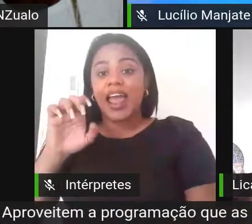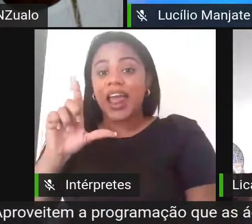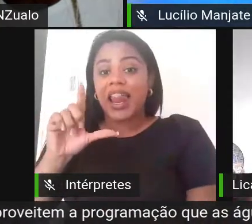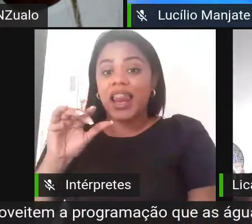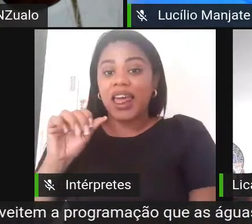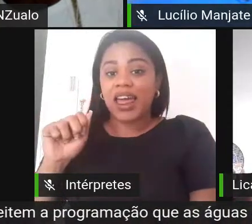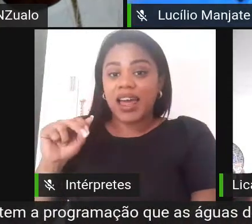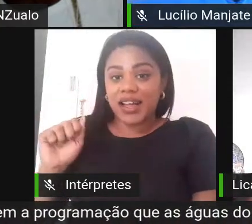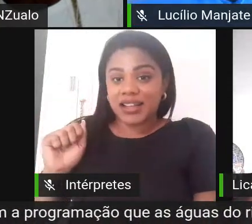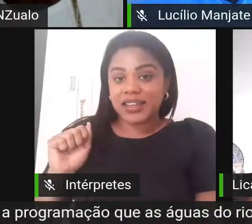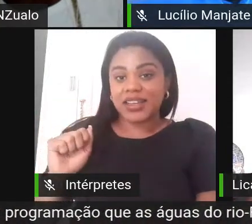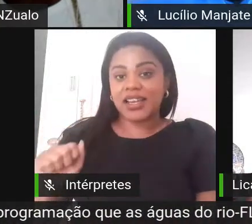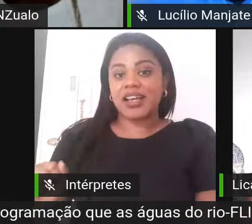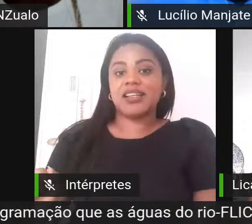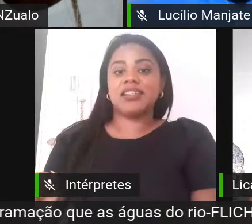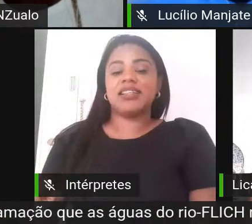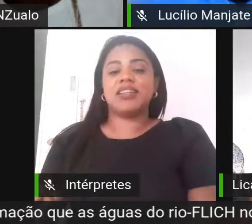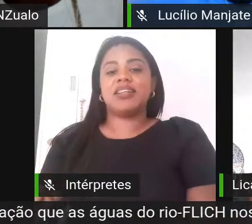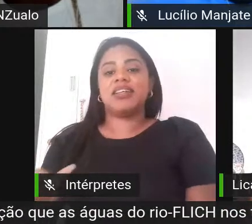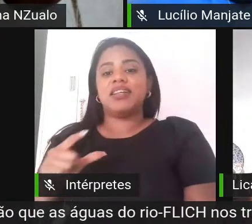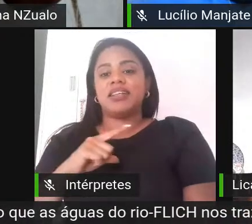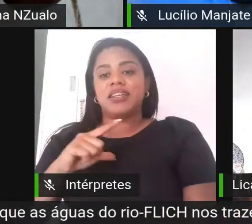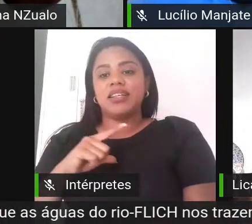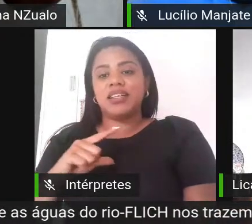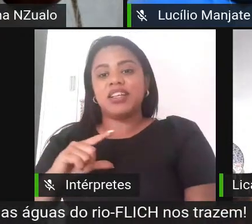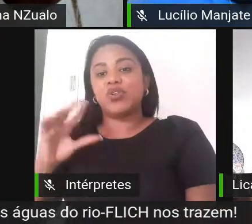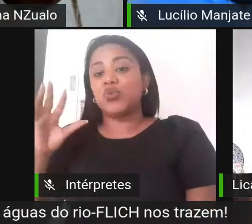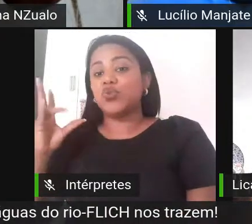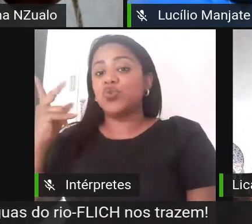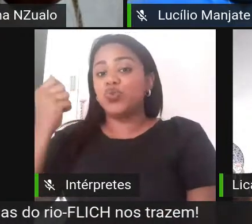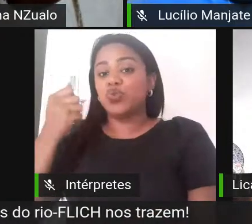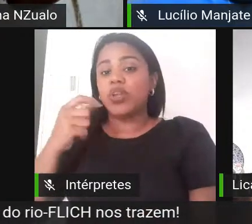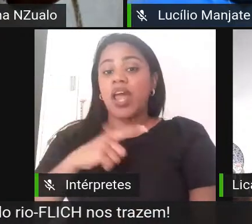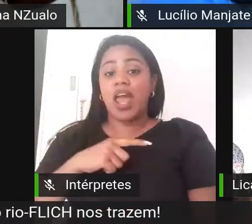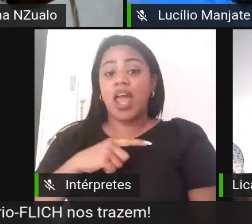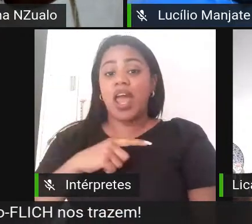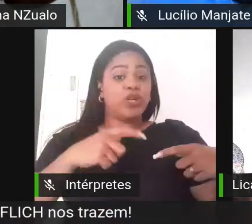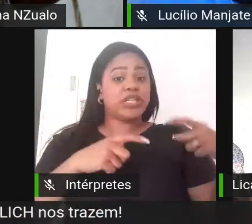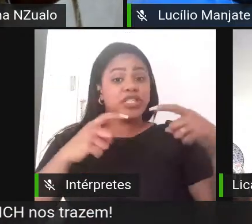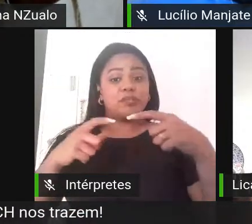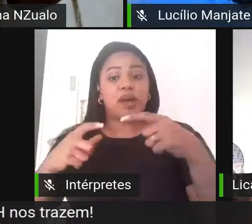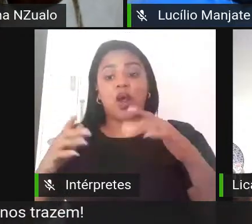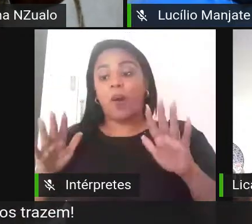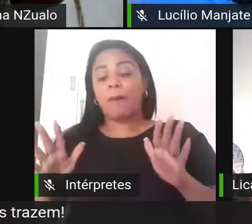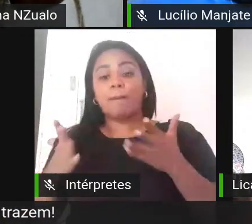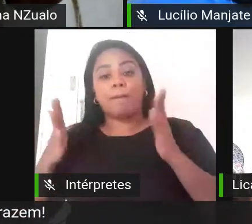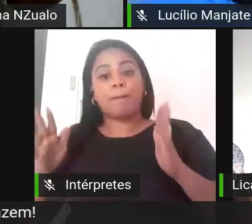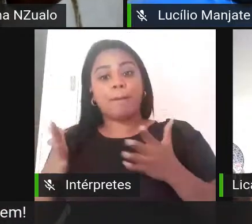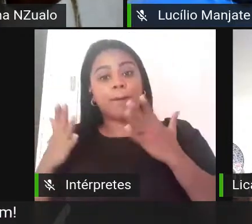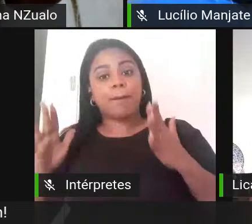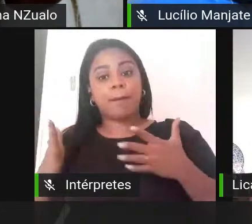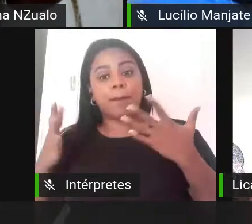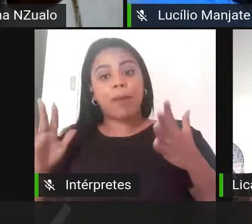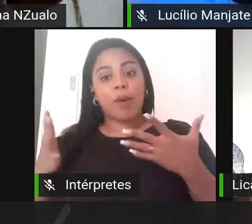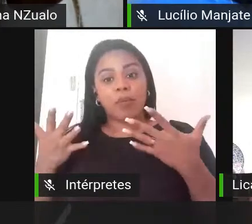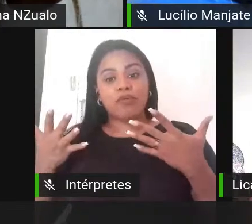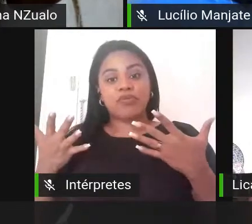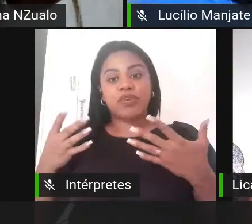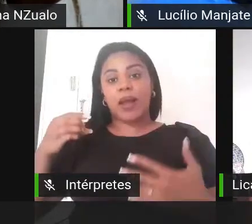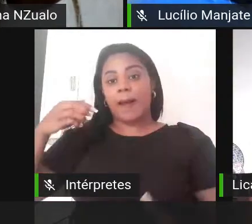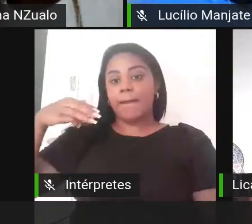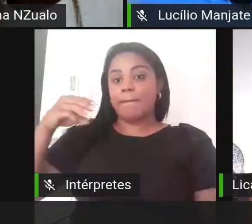vistos um pouco por todo mundo, e é um bom espaço para promovermos o que é feito em Moçambique em termos de literatura.